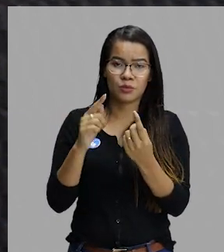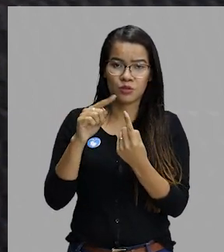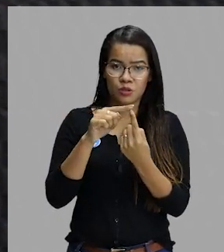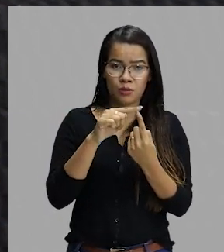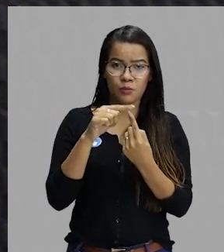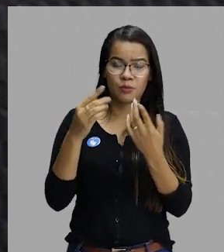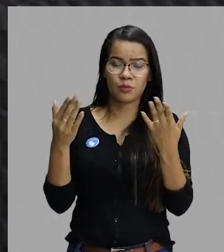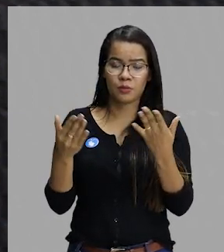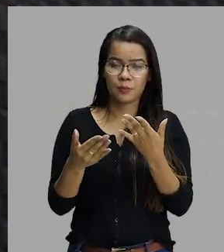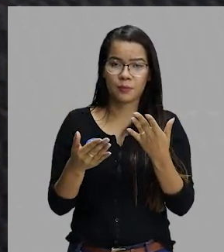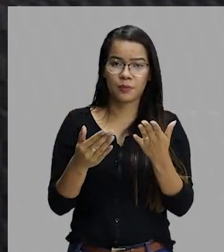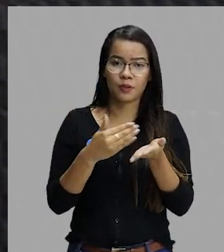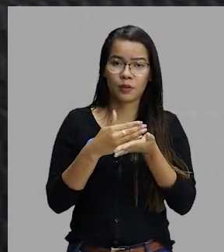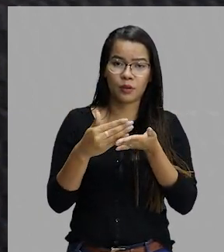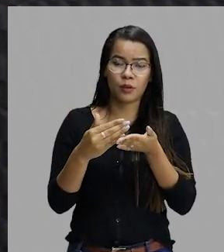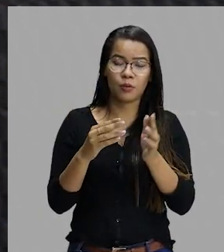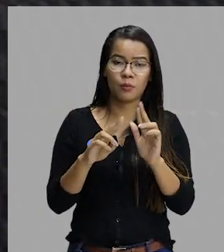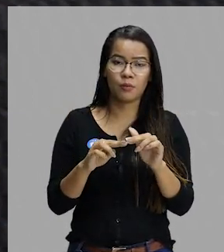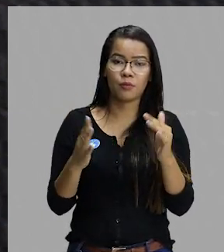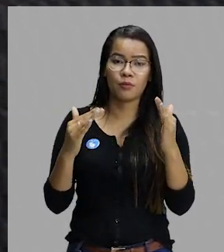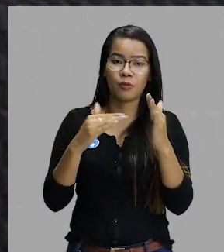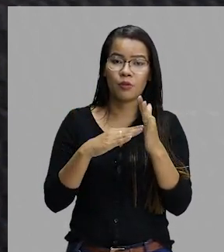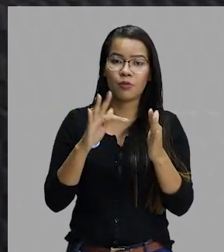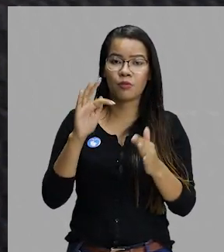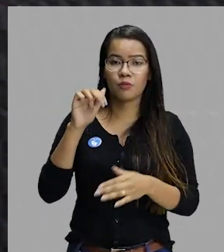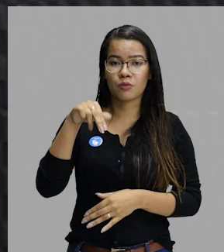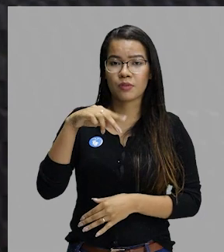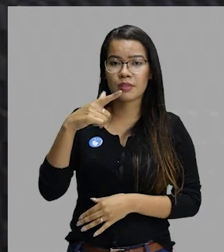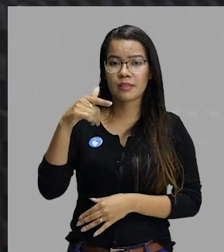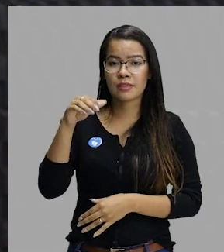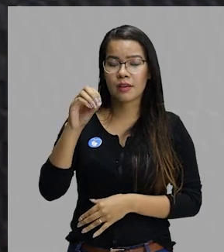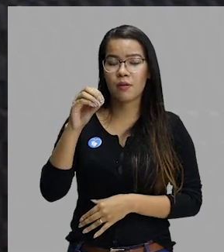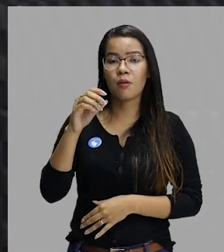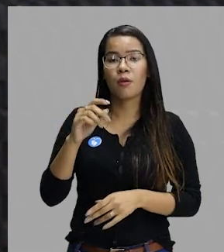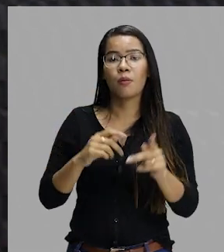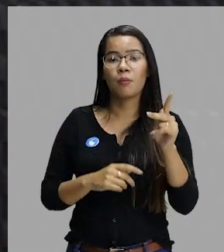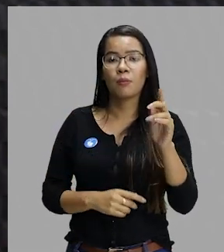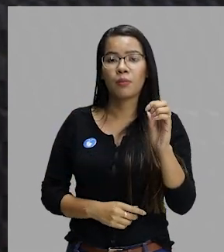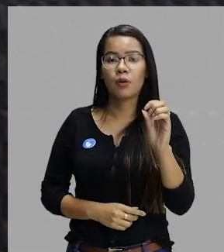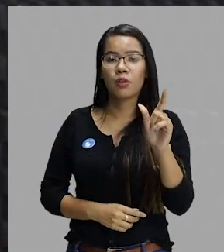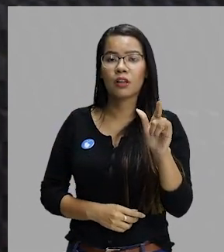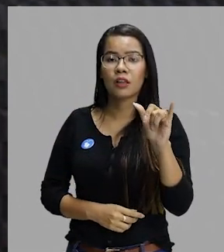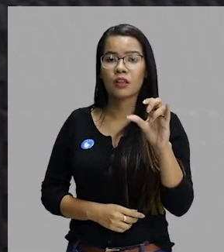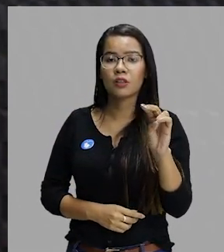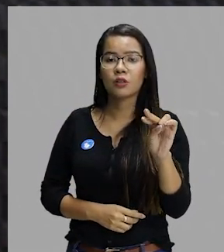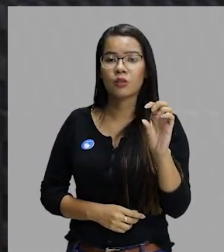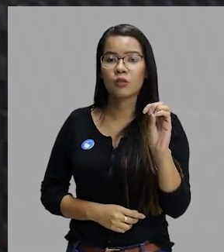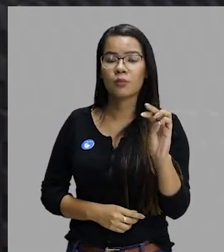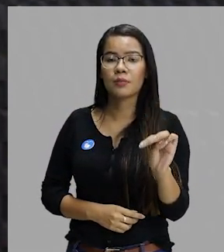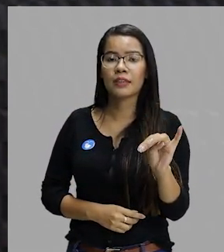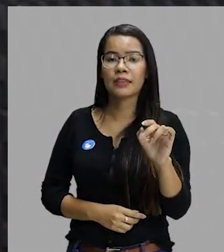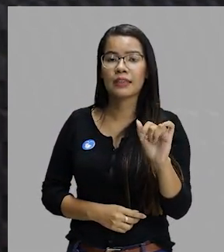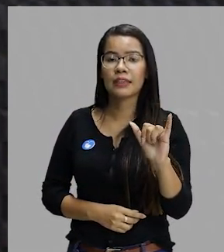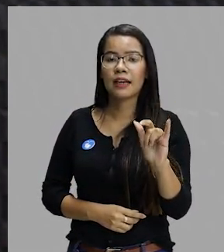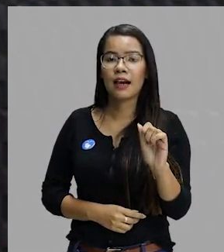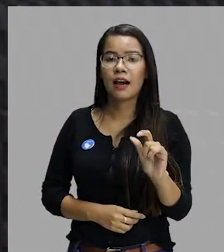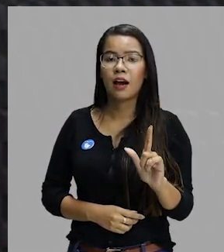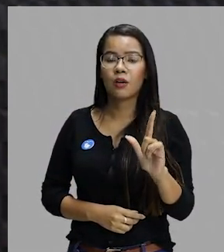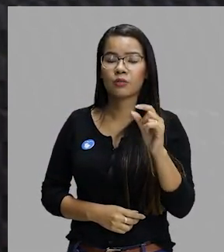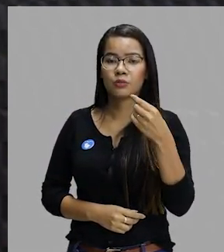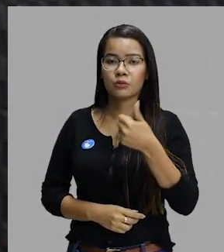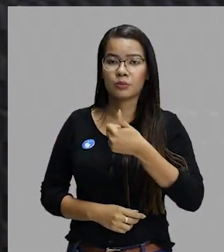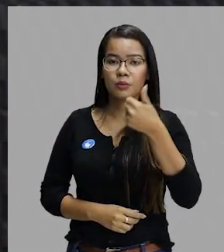pela função polinomial do primeiro grau. Tá? Hoje a gente vai ver definição de função polinomial do primeiro